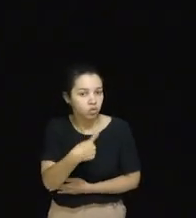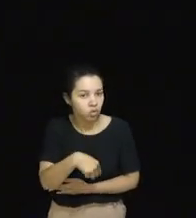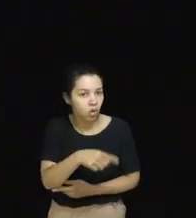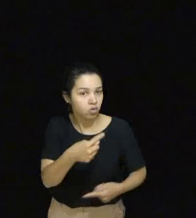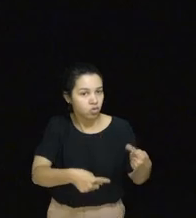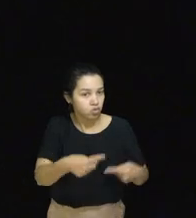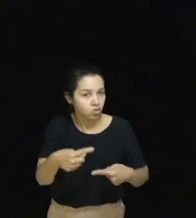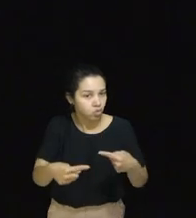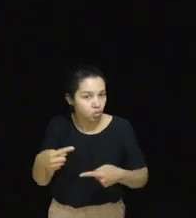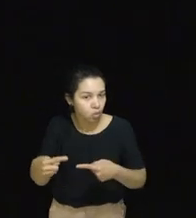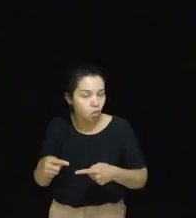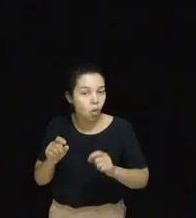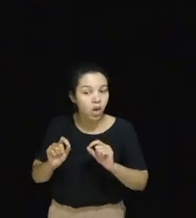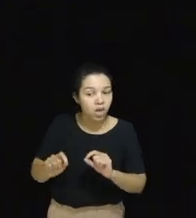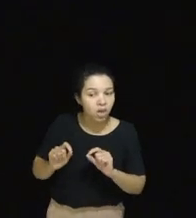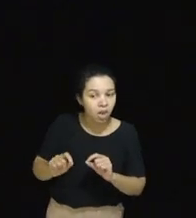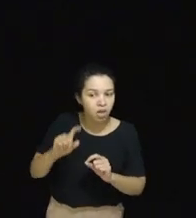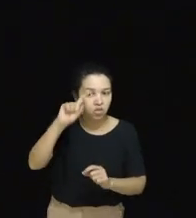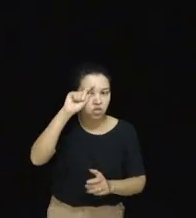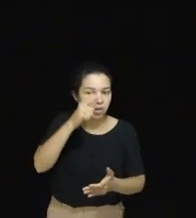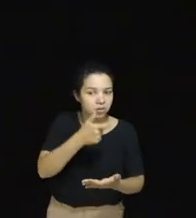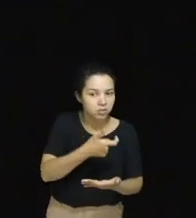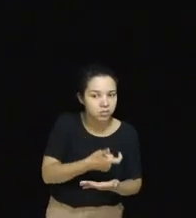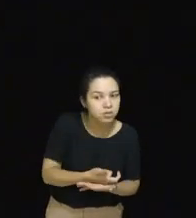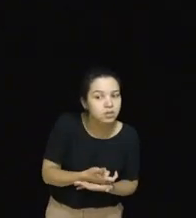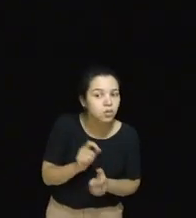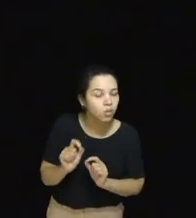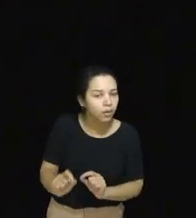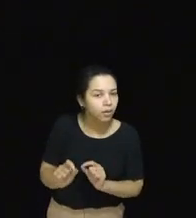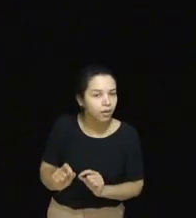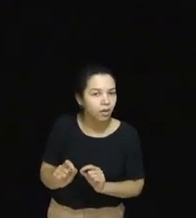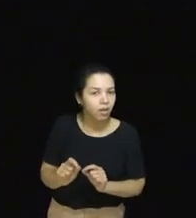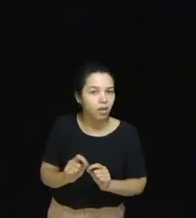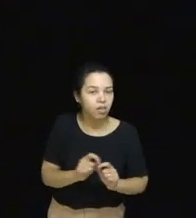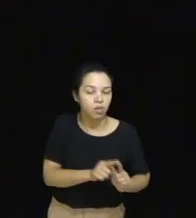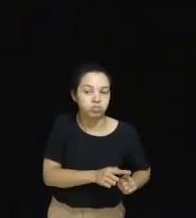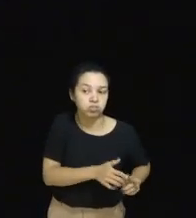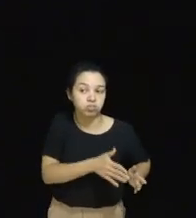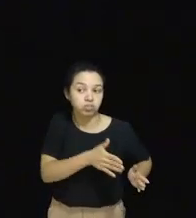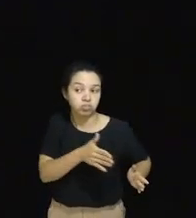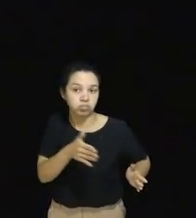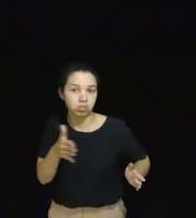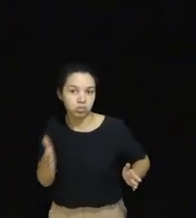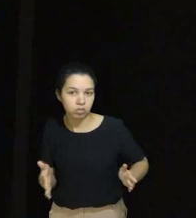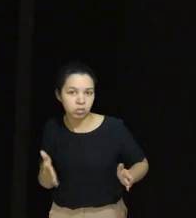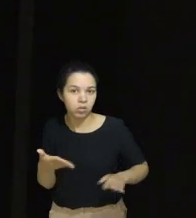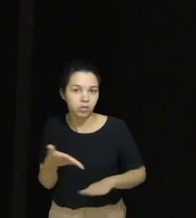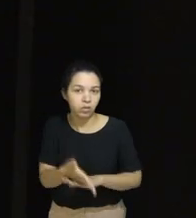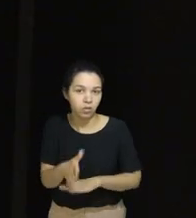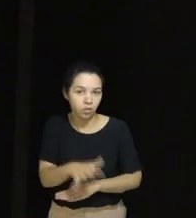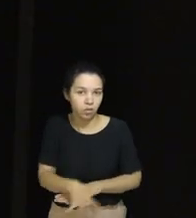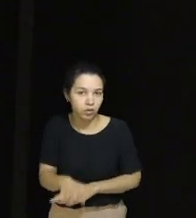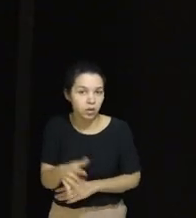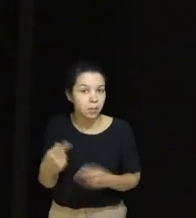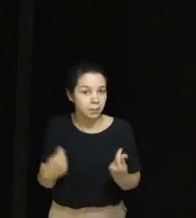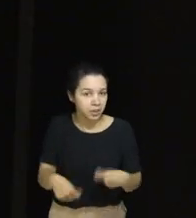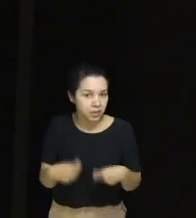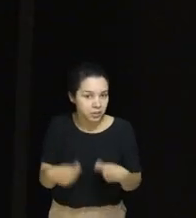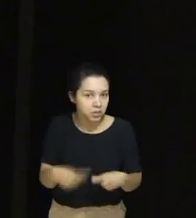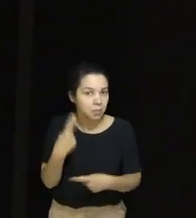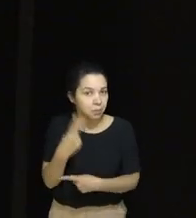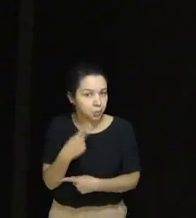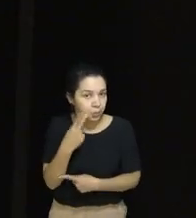discutir o que é dislexia, ver a dimensão de que isso está envolvido e que precisa de